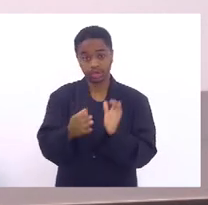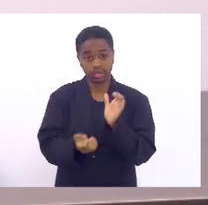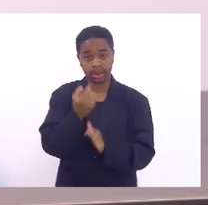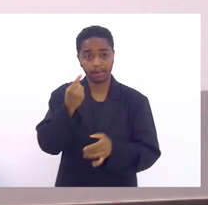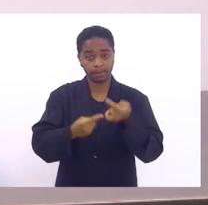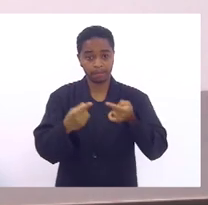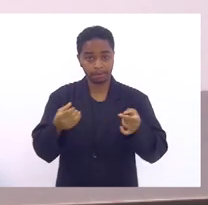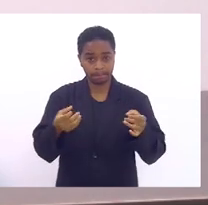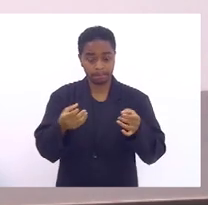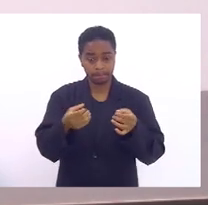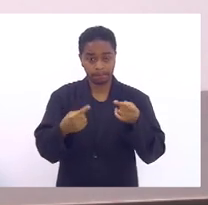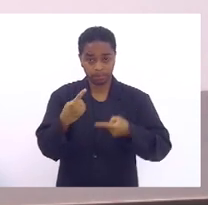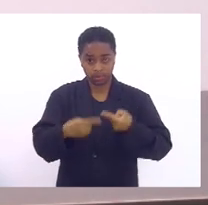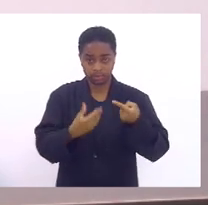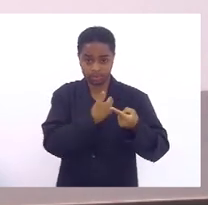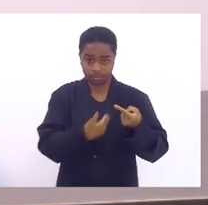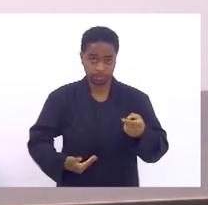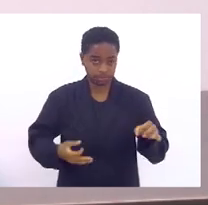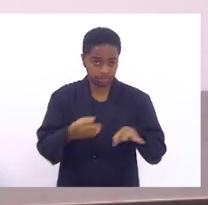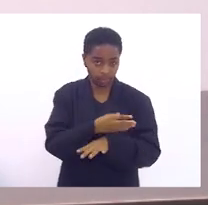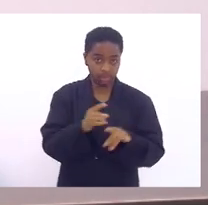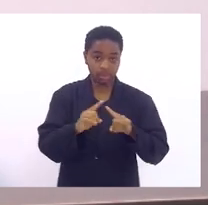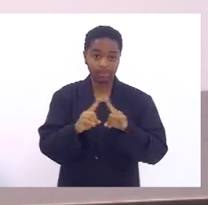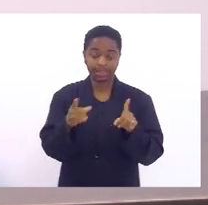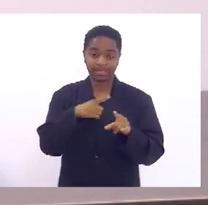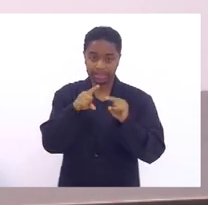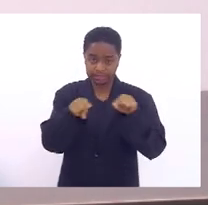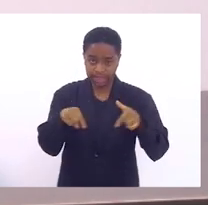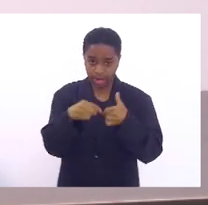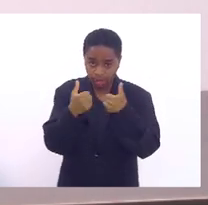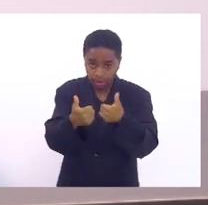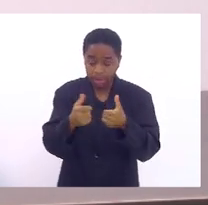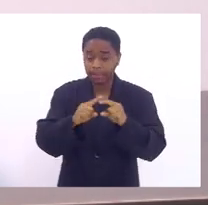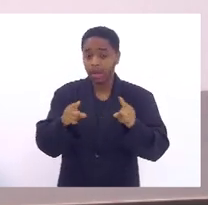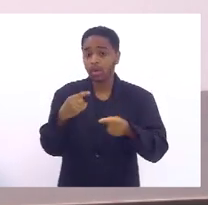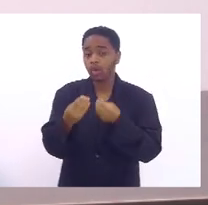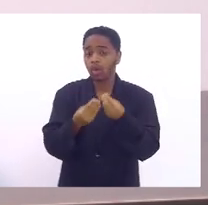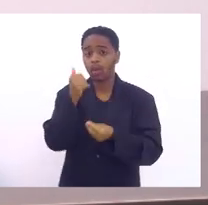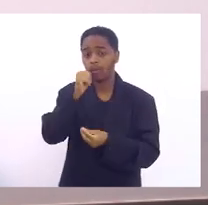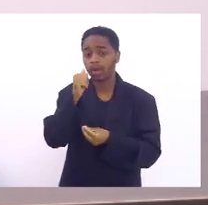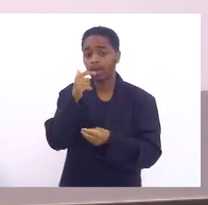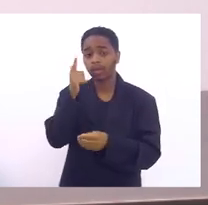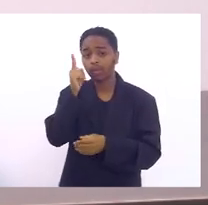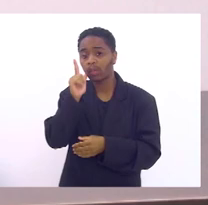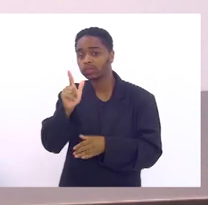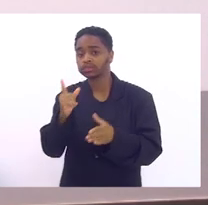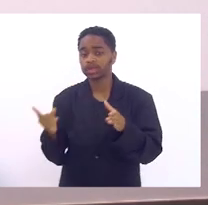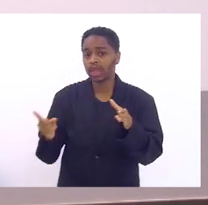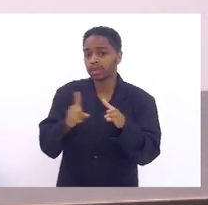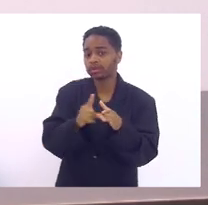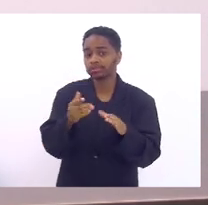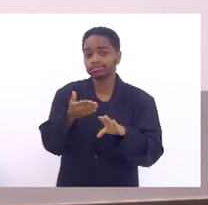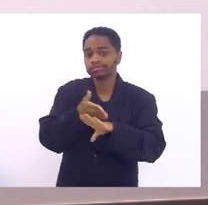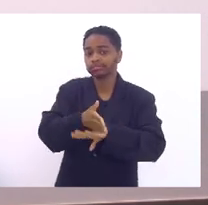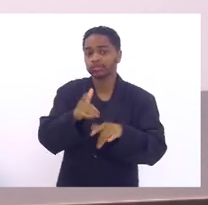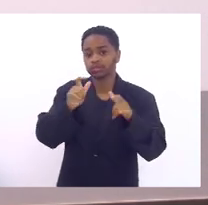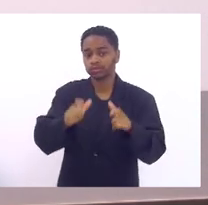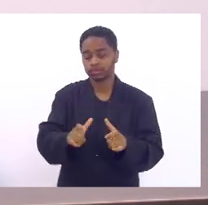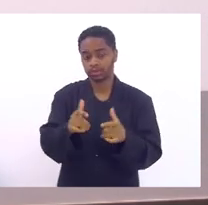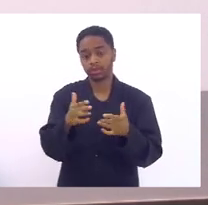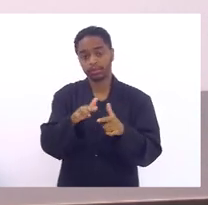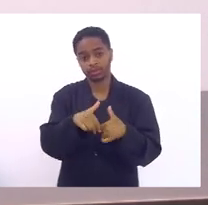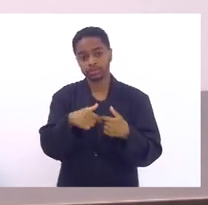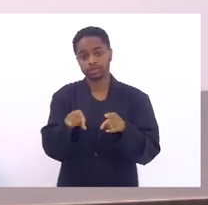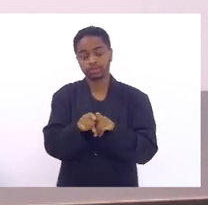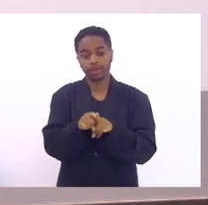pronto olha a gente tem as salas da mulher mas tá tá bom e as mulheres em situação de vulnerabilidade chegam lá como né então assim por isso que a política pública ela